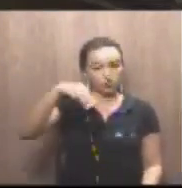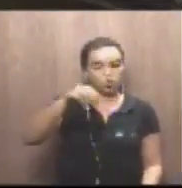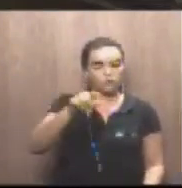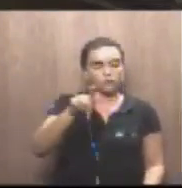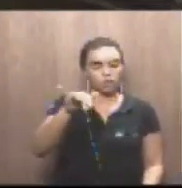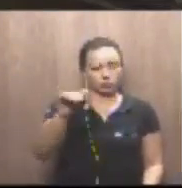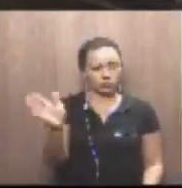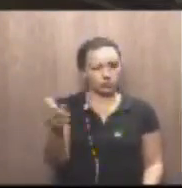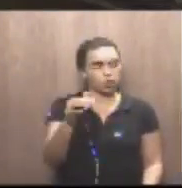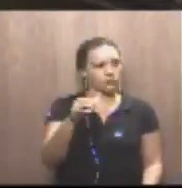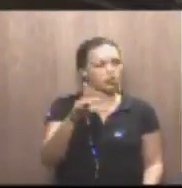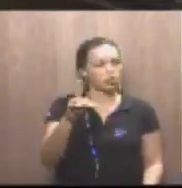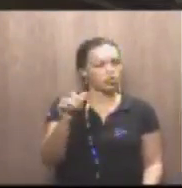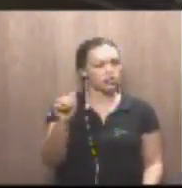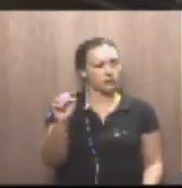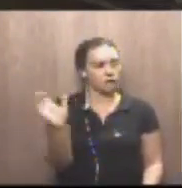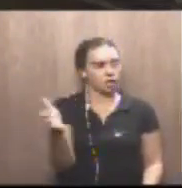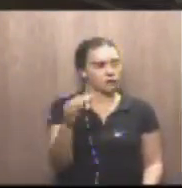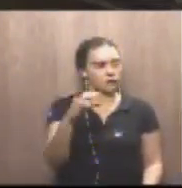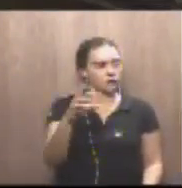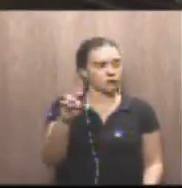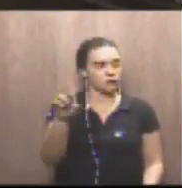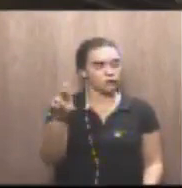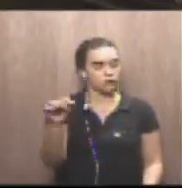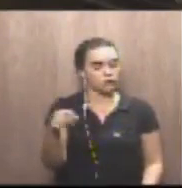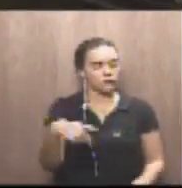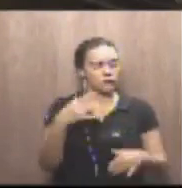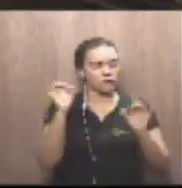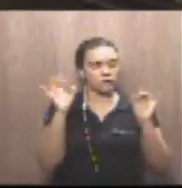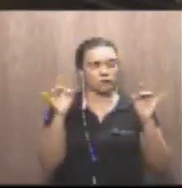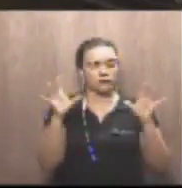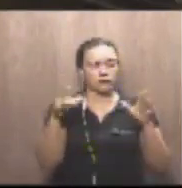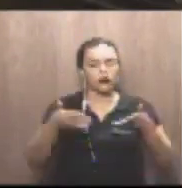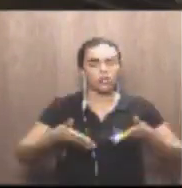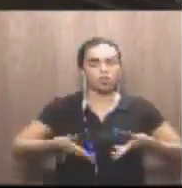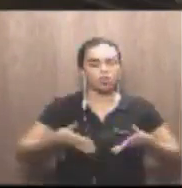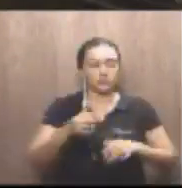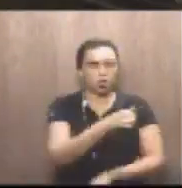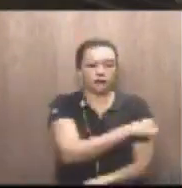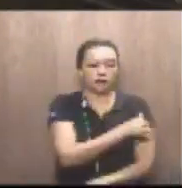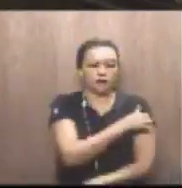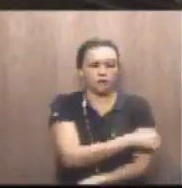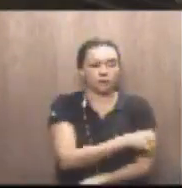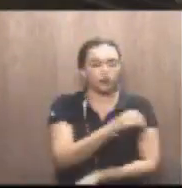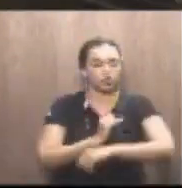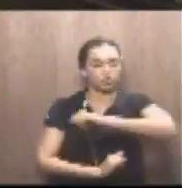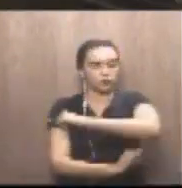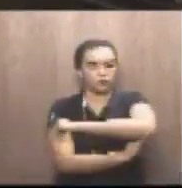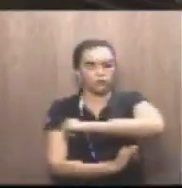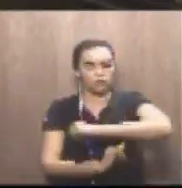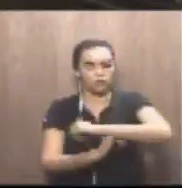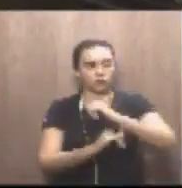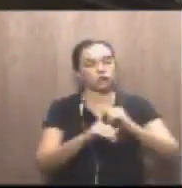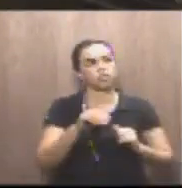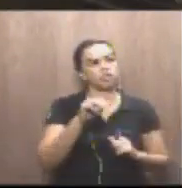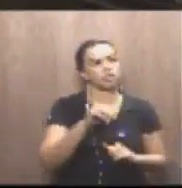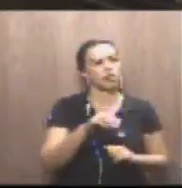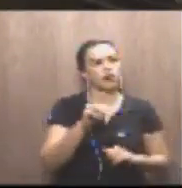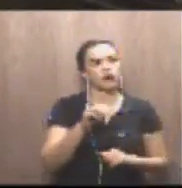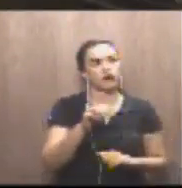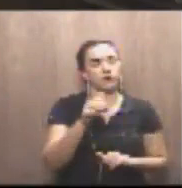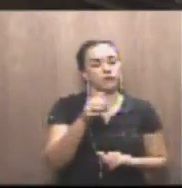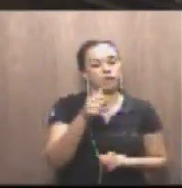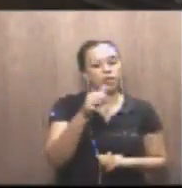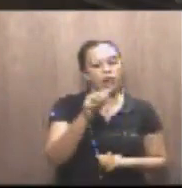Cruzes, especialista em enfermagem obstétrica e ginecológica pelo Instituto de Ensino e Pesquisa Israelita Albert